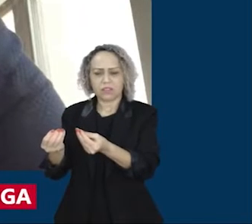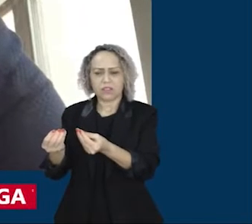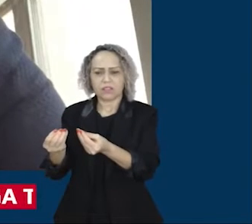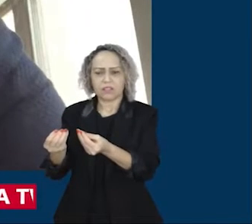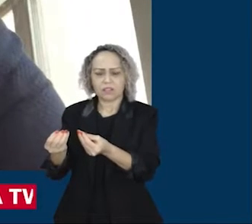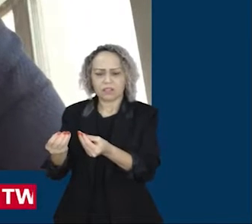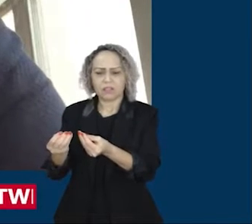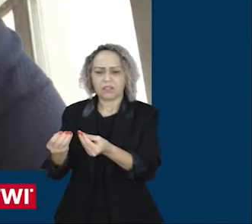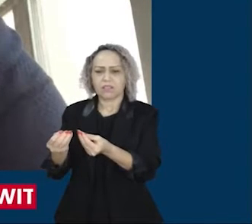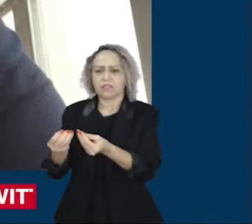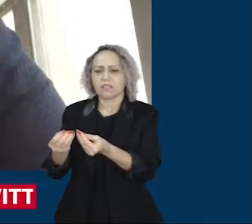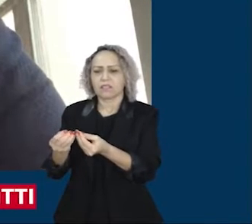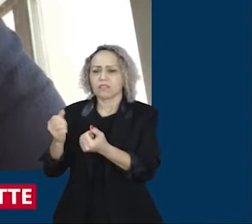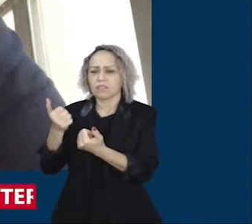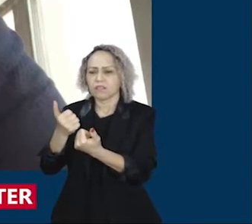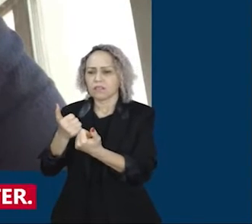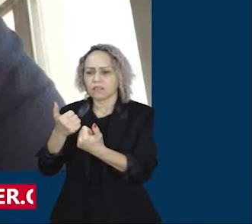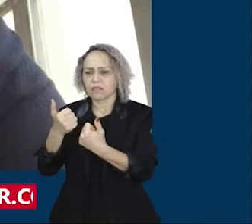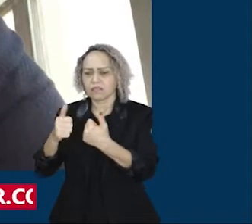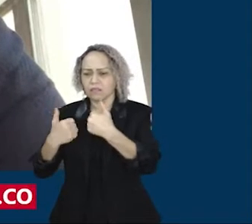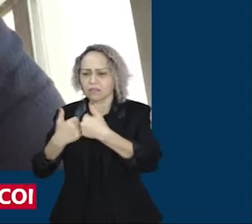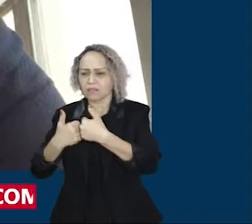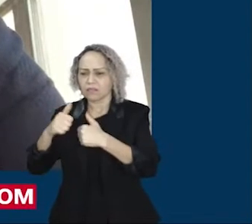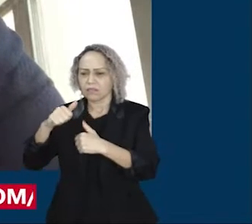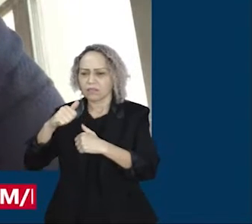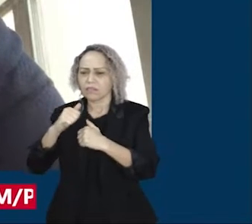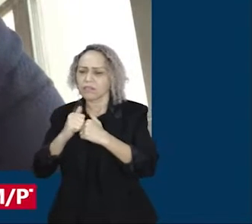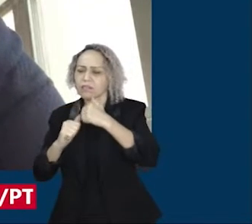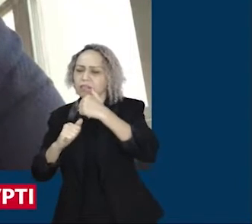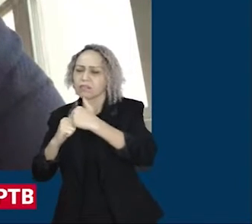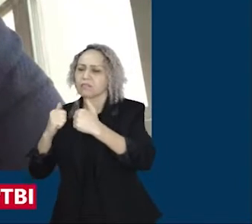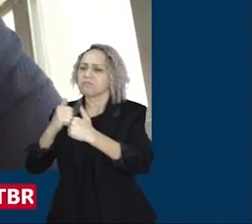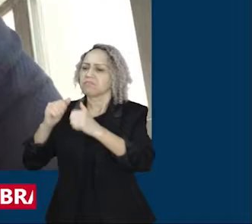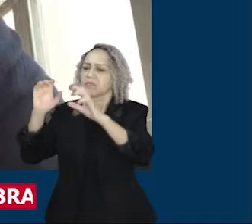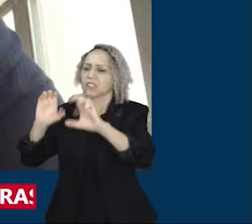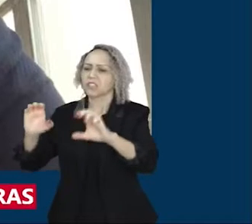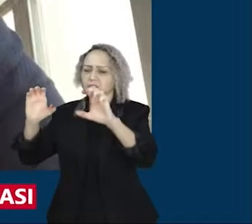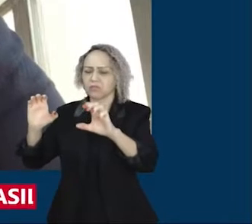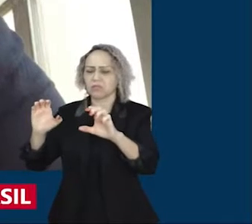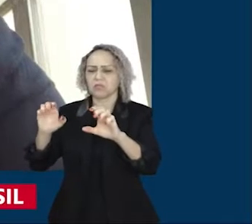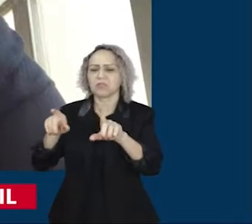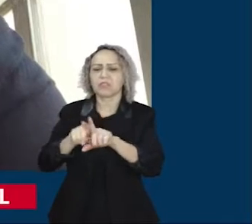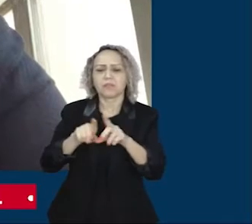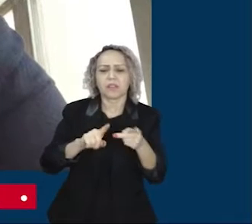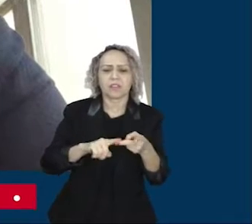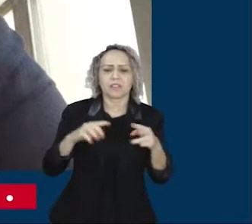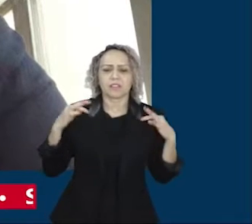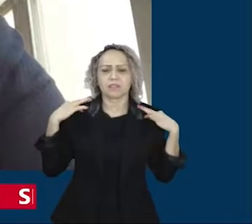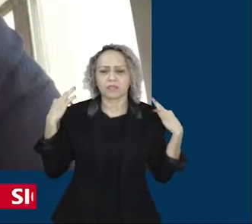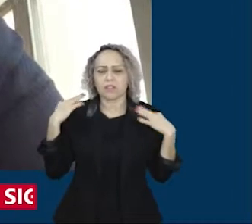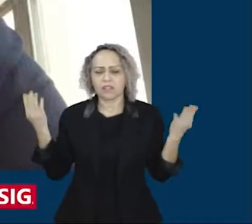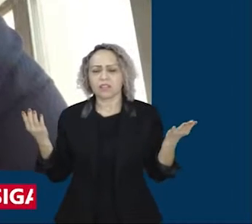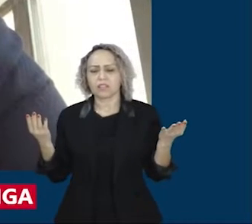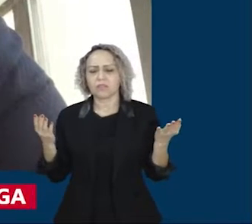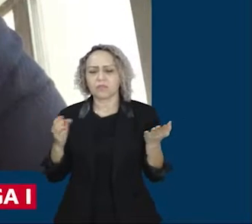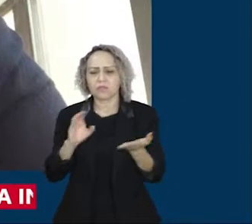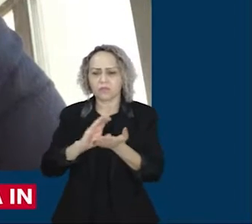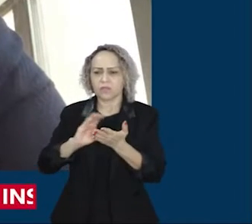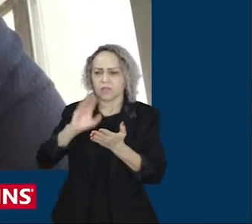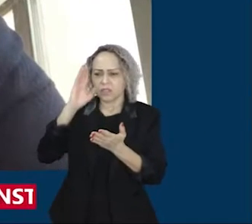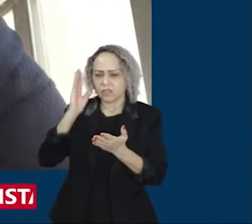na infraestrutura, na atração de investimentos e de turismo, no investimento direto, na